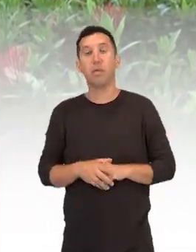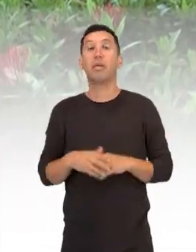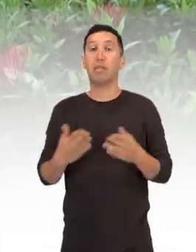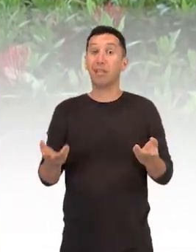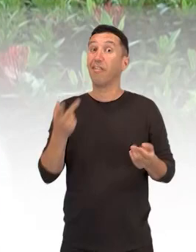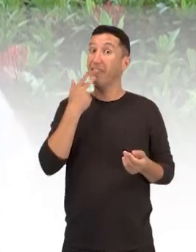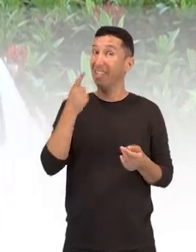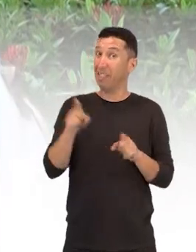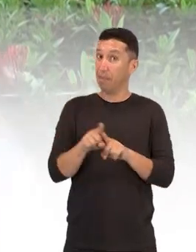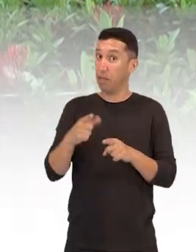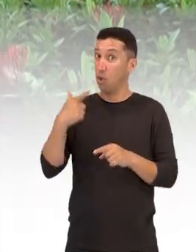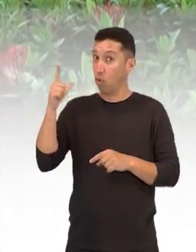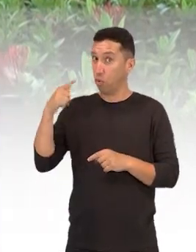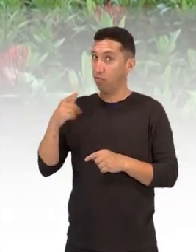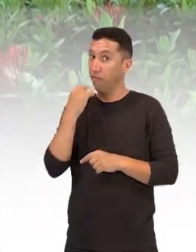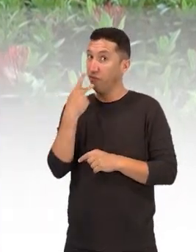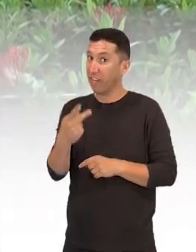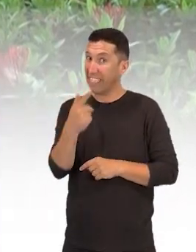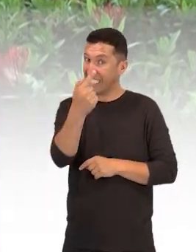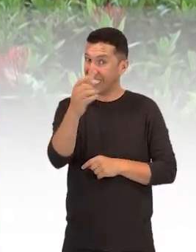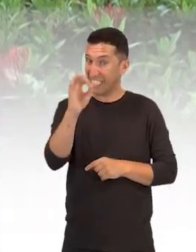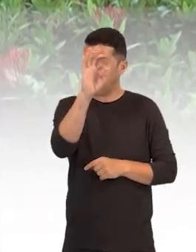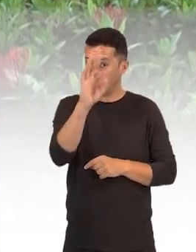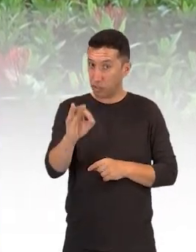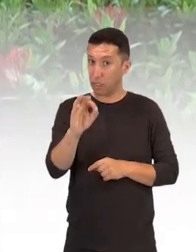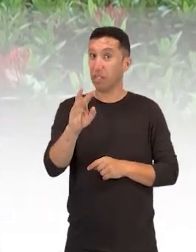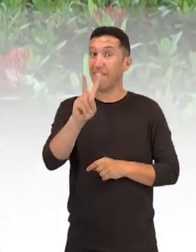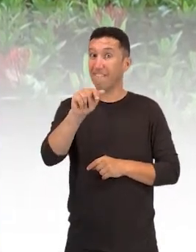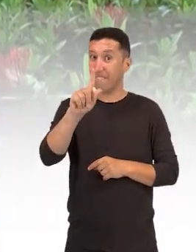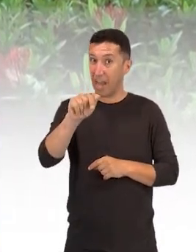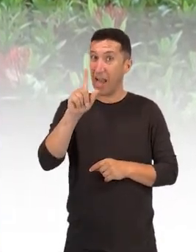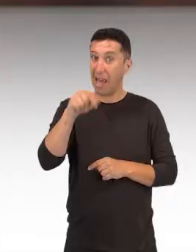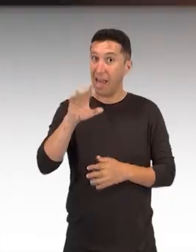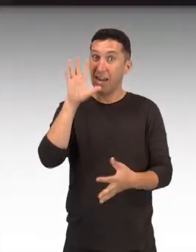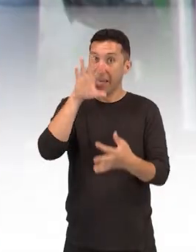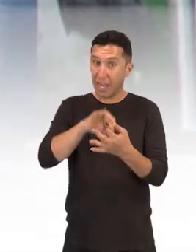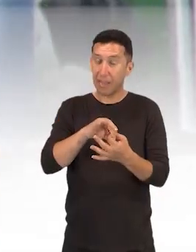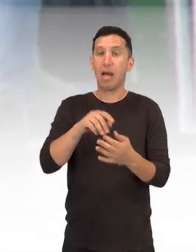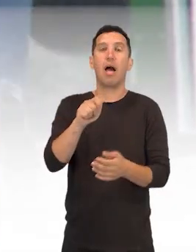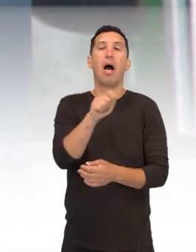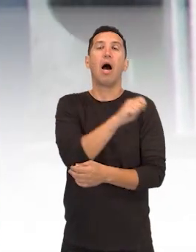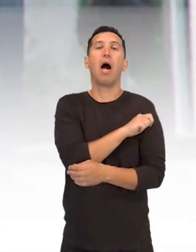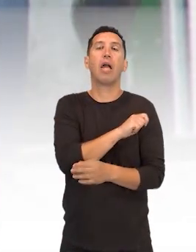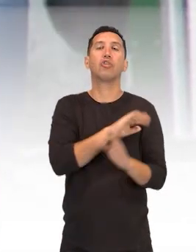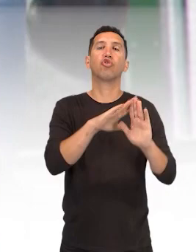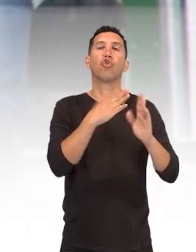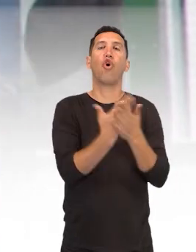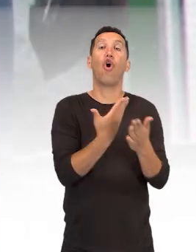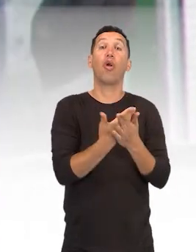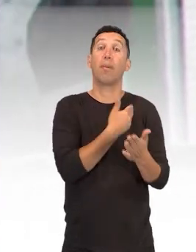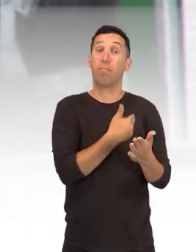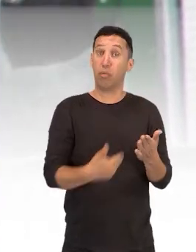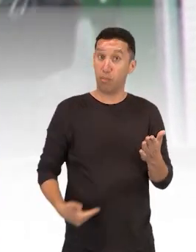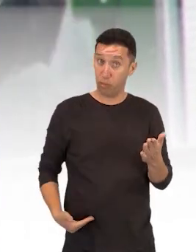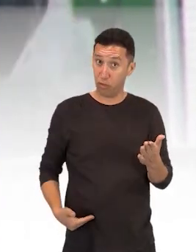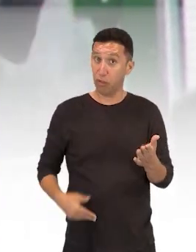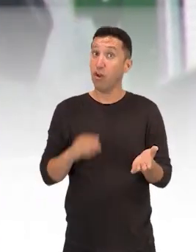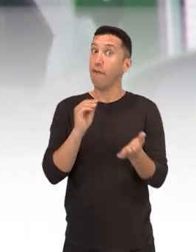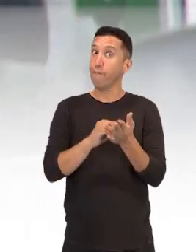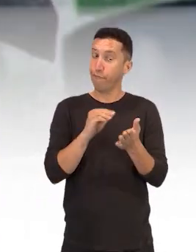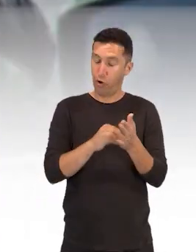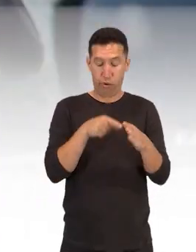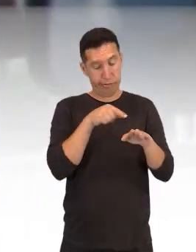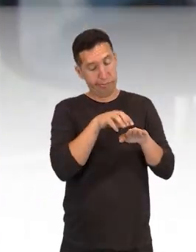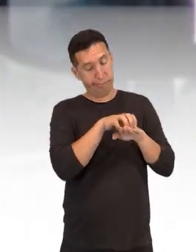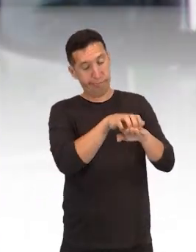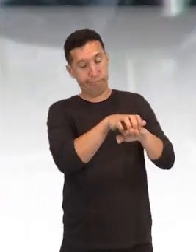explica que a situação é ainda mais grave porque 70% das vagas são destinadas a estudantes de escola pública. A